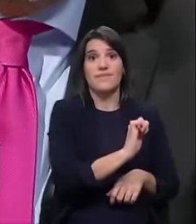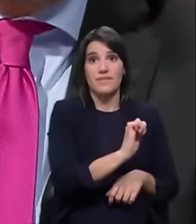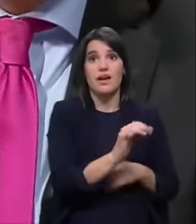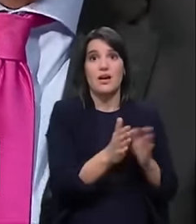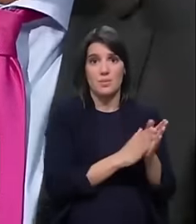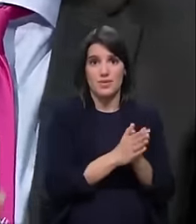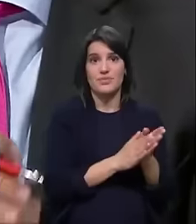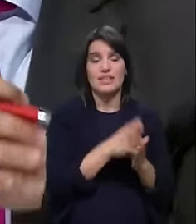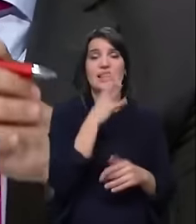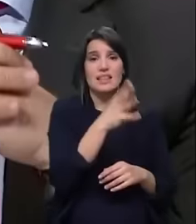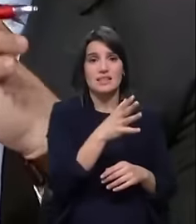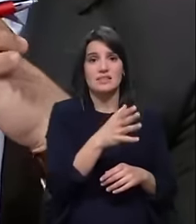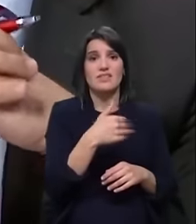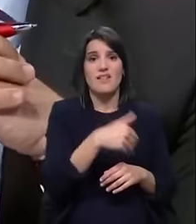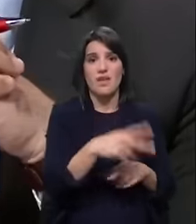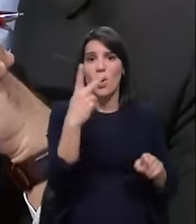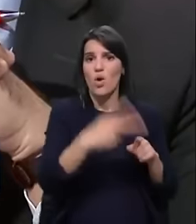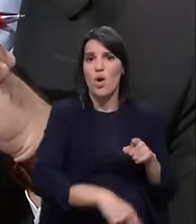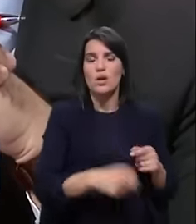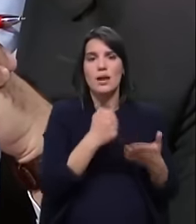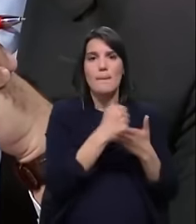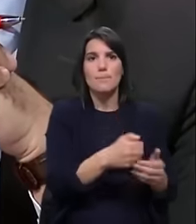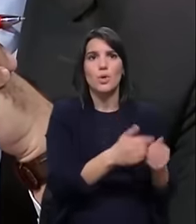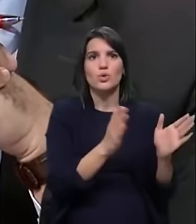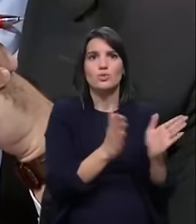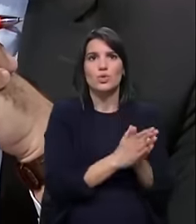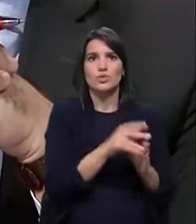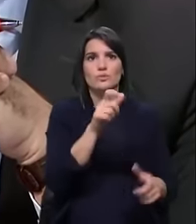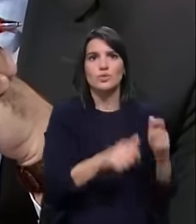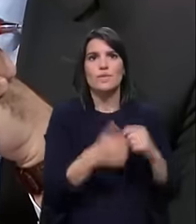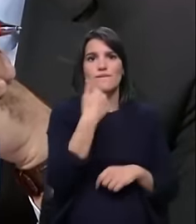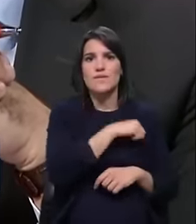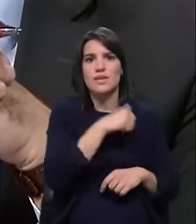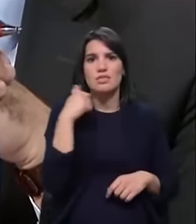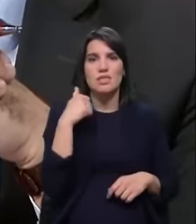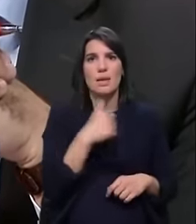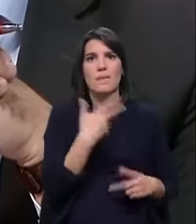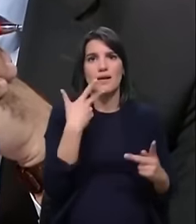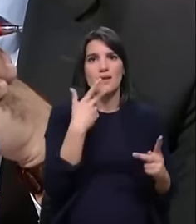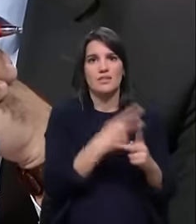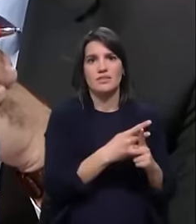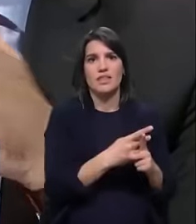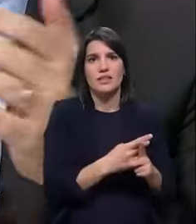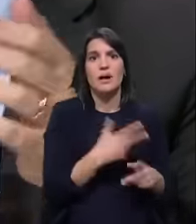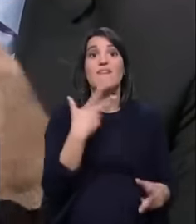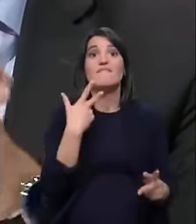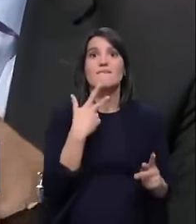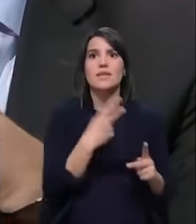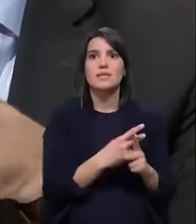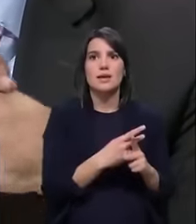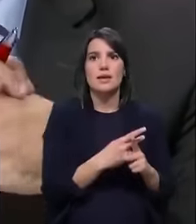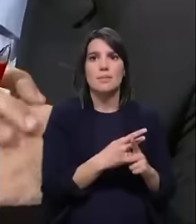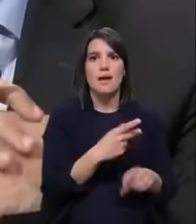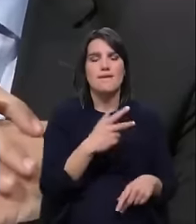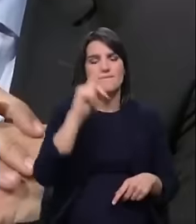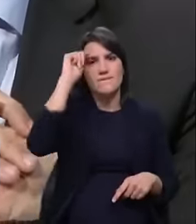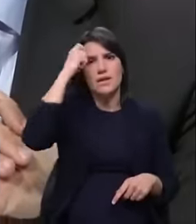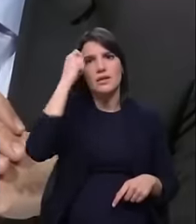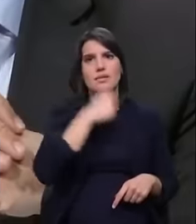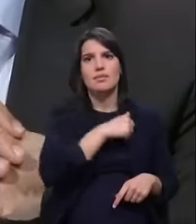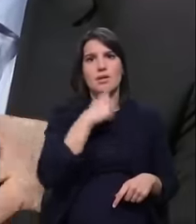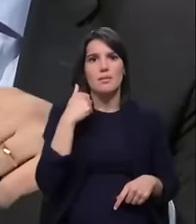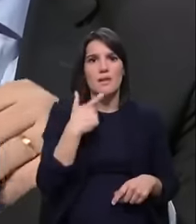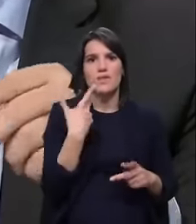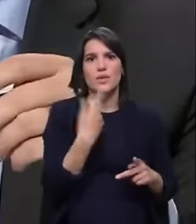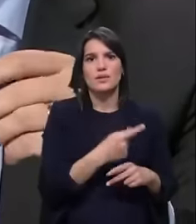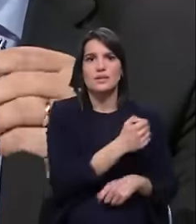dizer que ia cortar todo o apoio às vítimas de violência... À ideologia de género. Às vítimas de violência doméstica. Está a